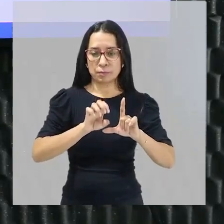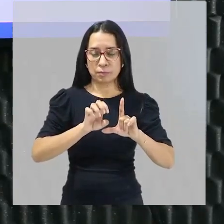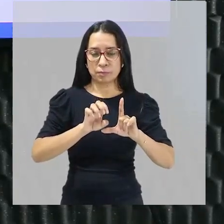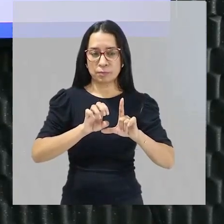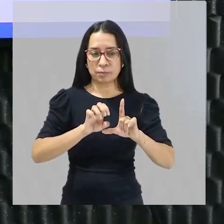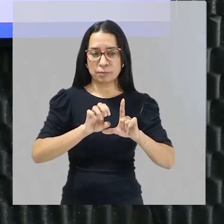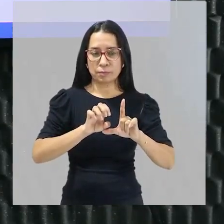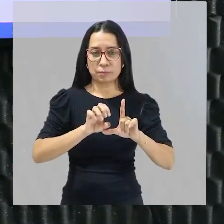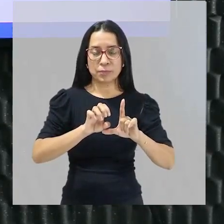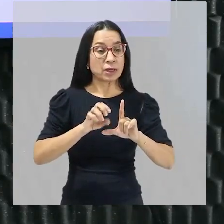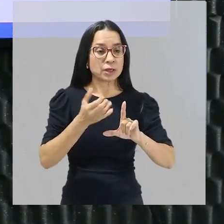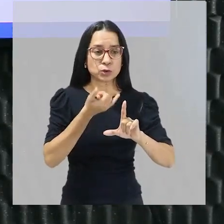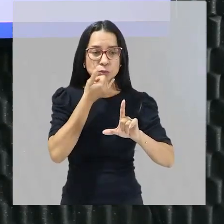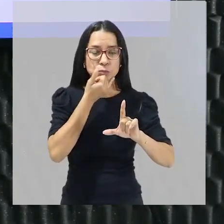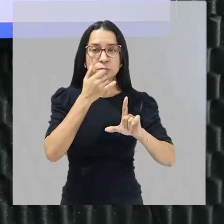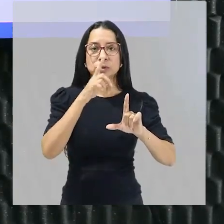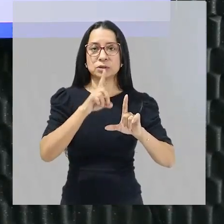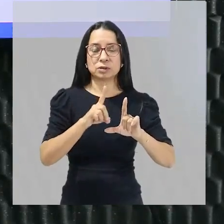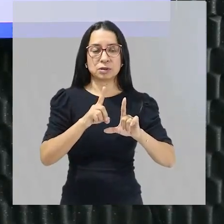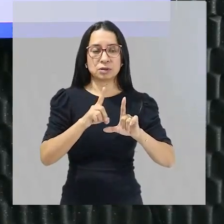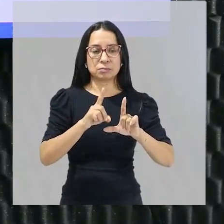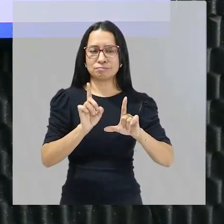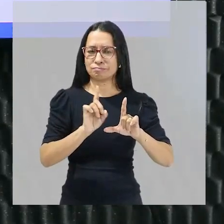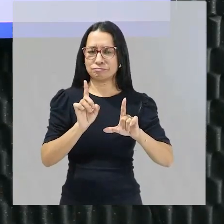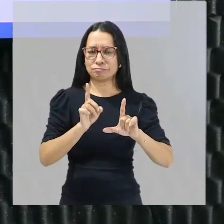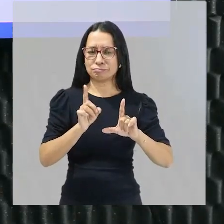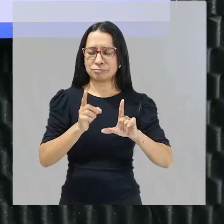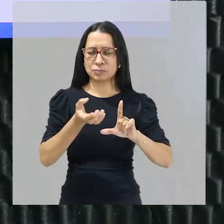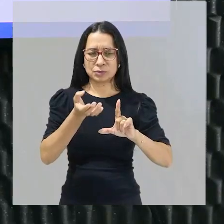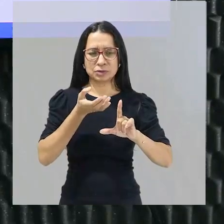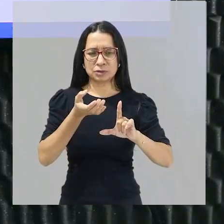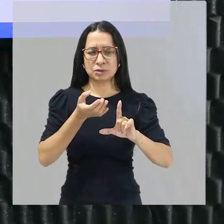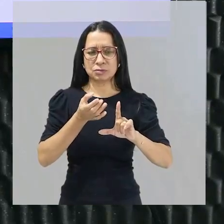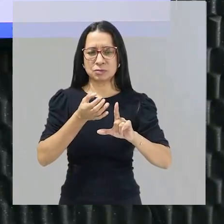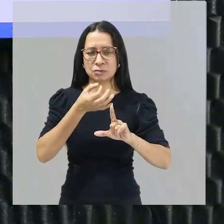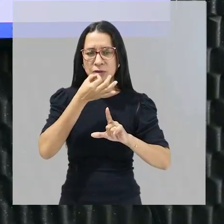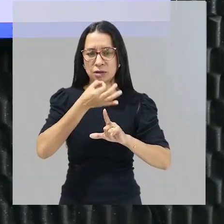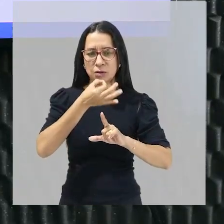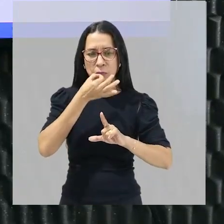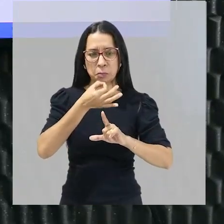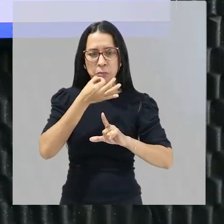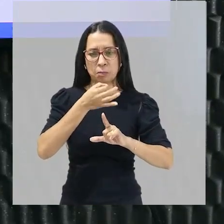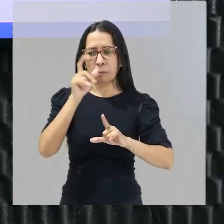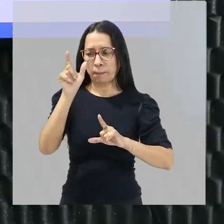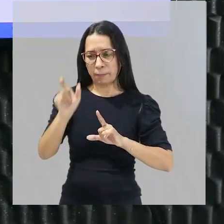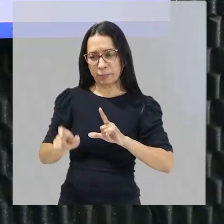crítico? Não. Ela não quer formar senso crítico, porque ela quer, na verdade,